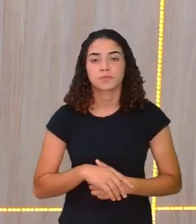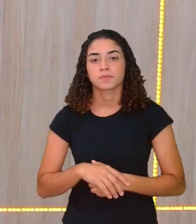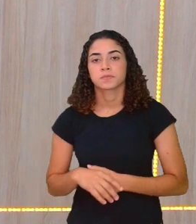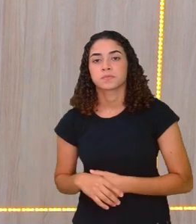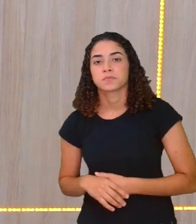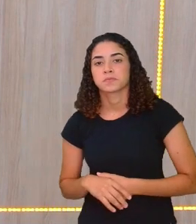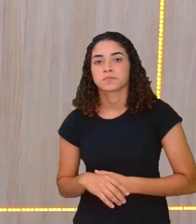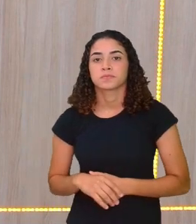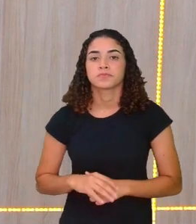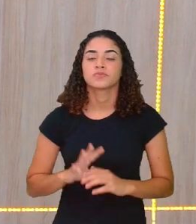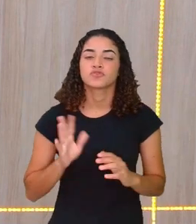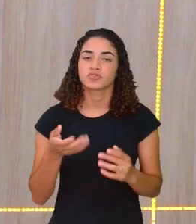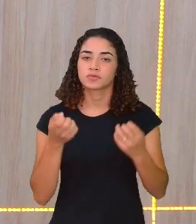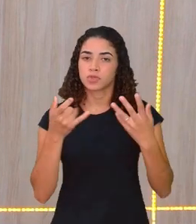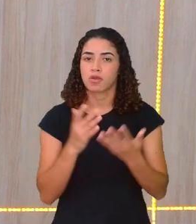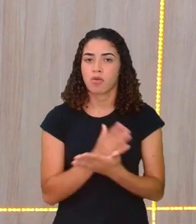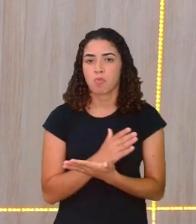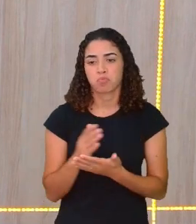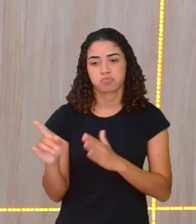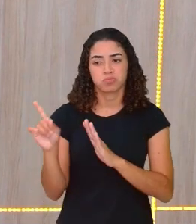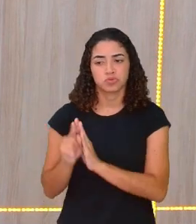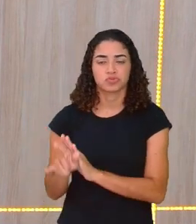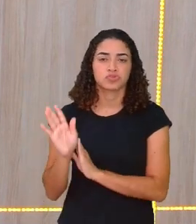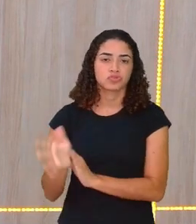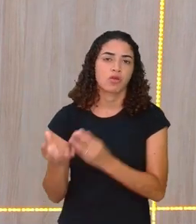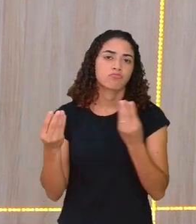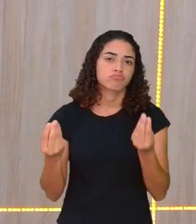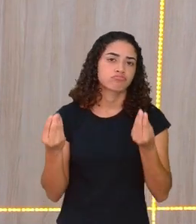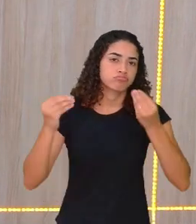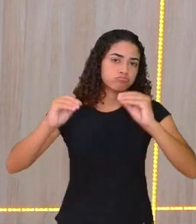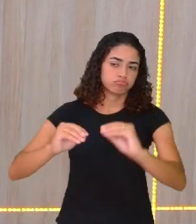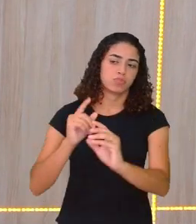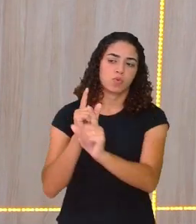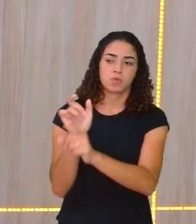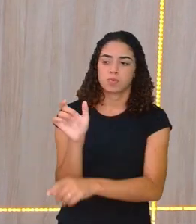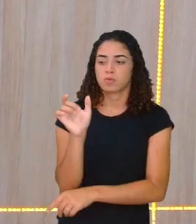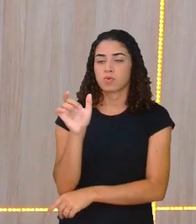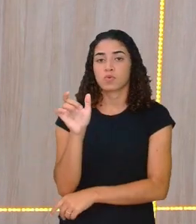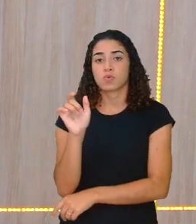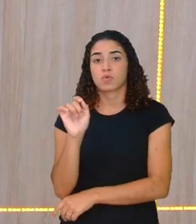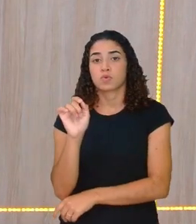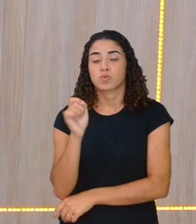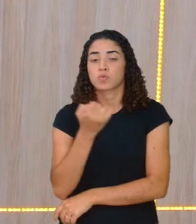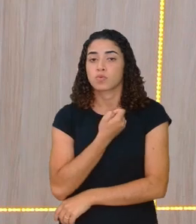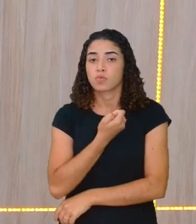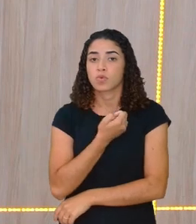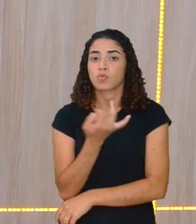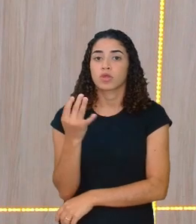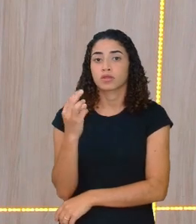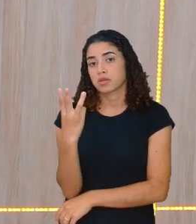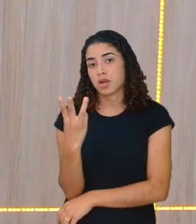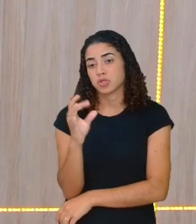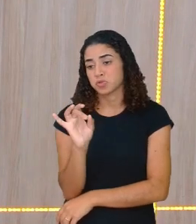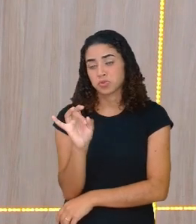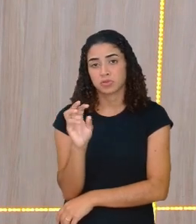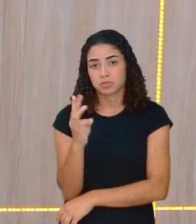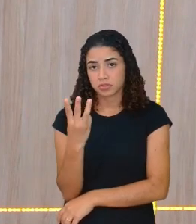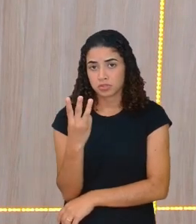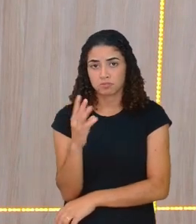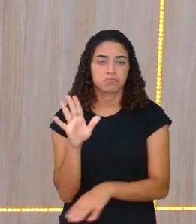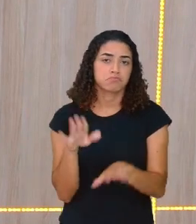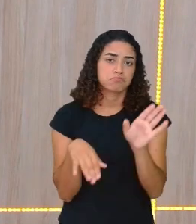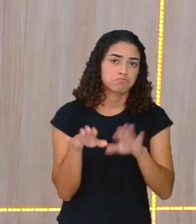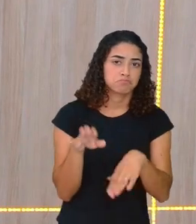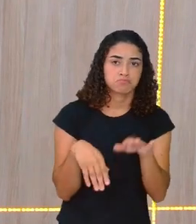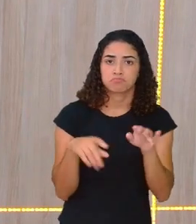3,14. Como eu já disse, em algumas questões, vocês vão poder encontrar ele no valor de 3, apenas 3. Vai depender